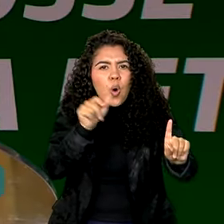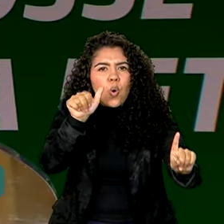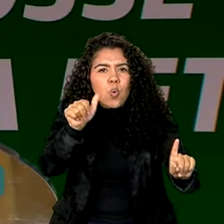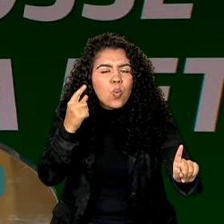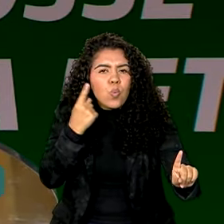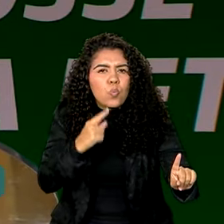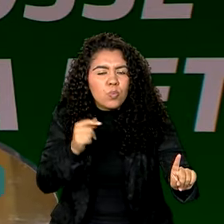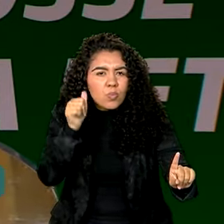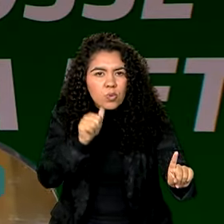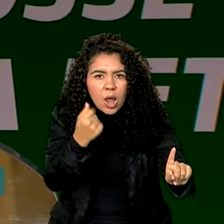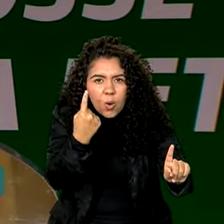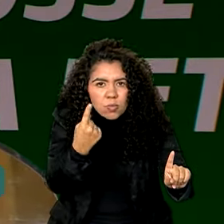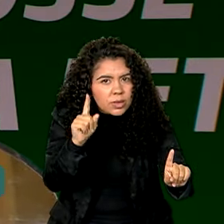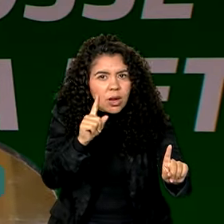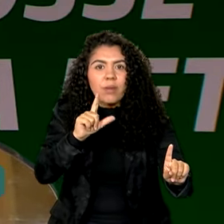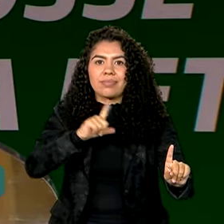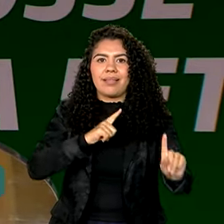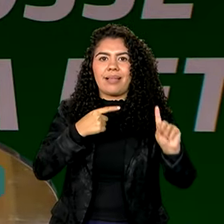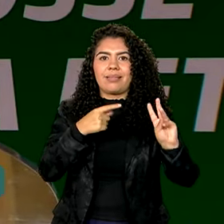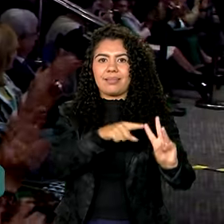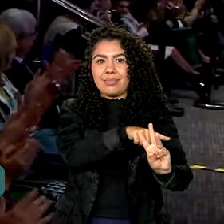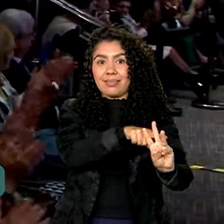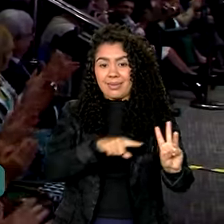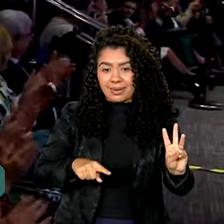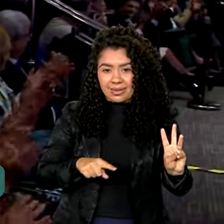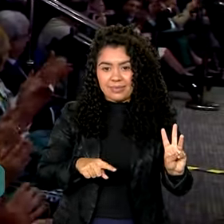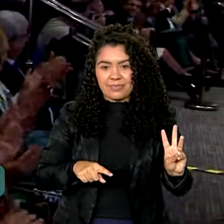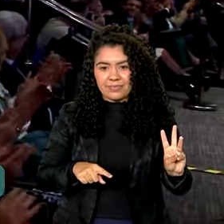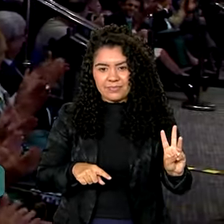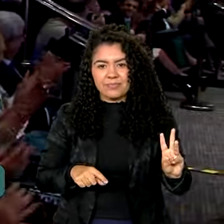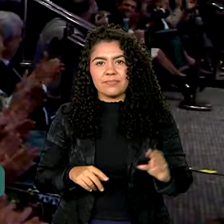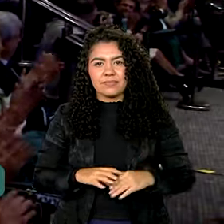a Petrobras agora. Três mulheres.